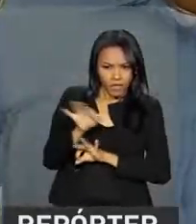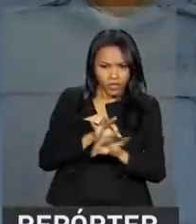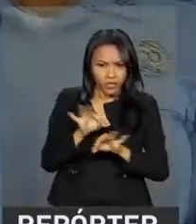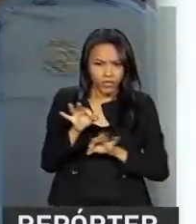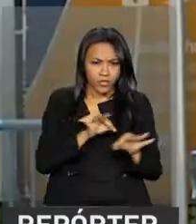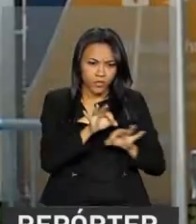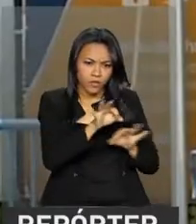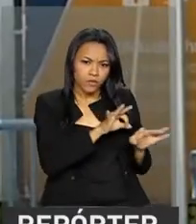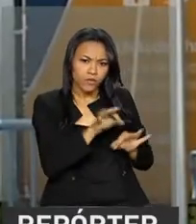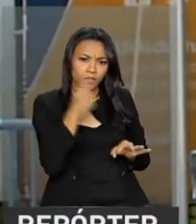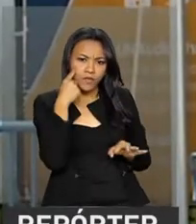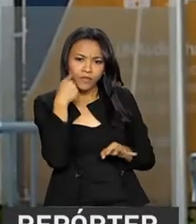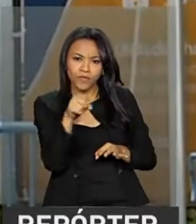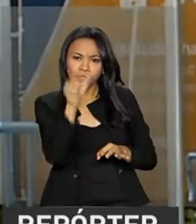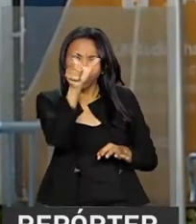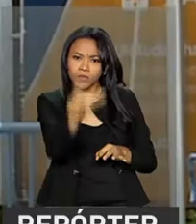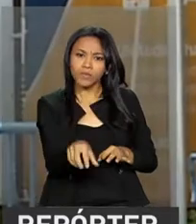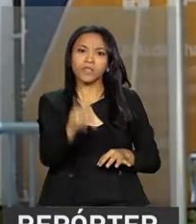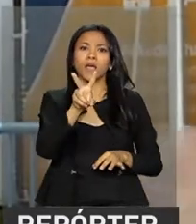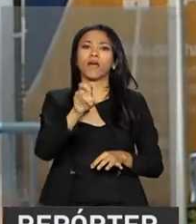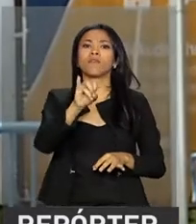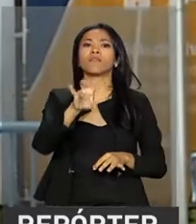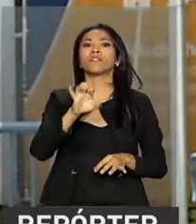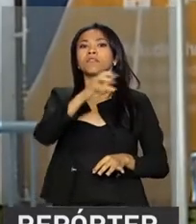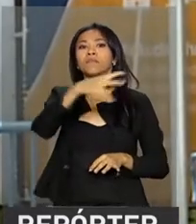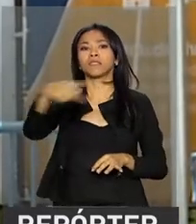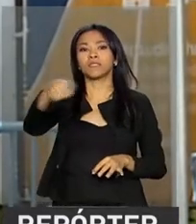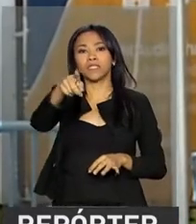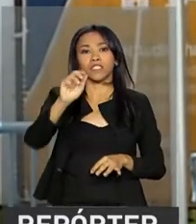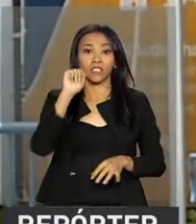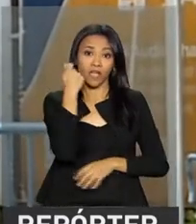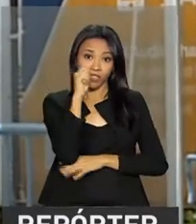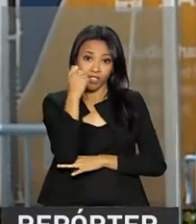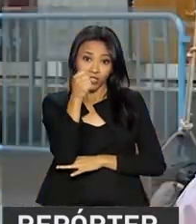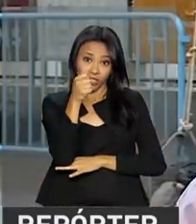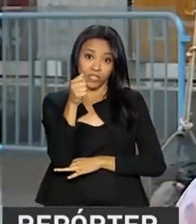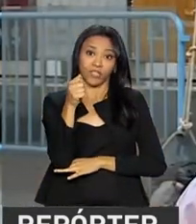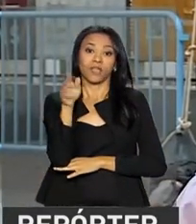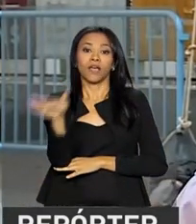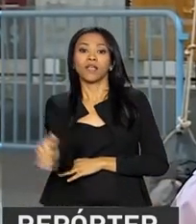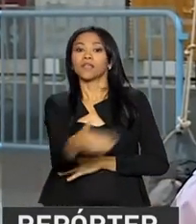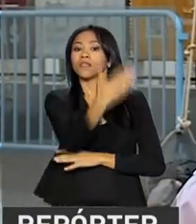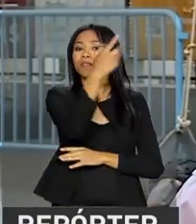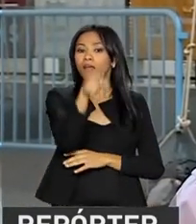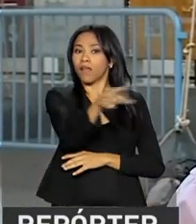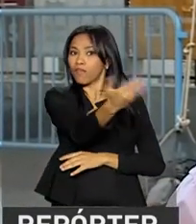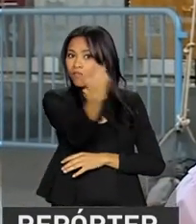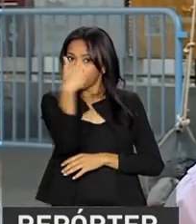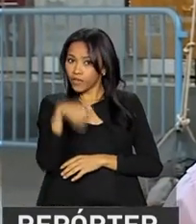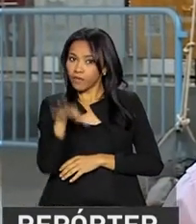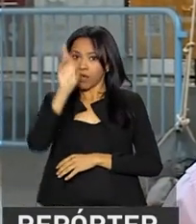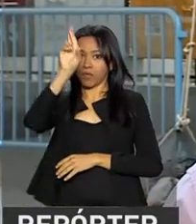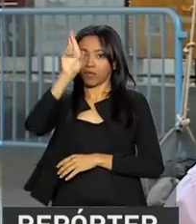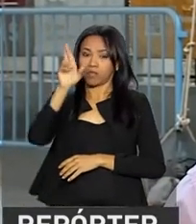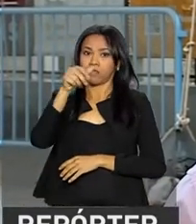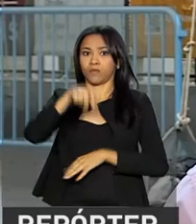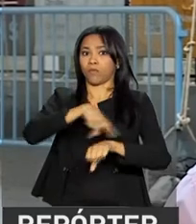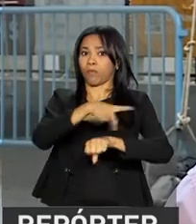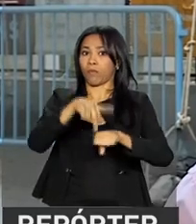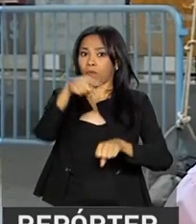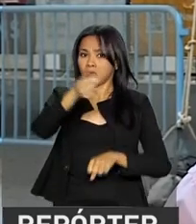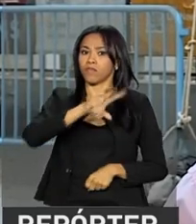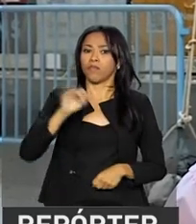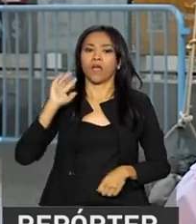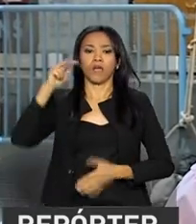assembléia encontramos a vice-presidente da argentina deixando o prédio da onu ela veio representando o seu país e vai discursar